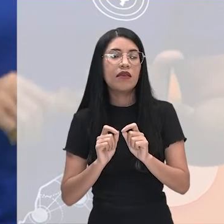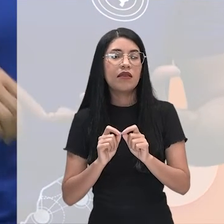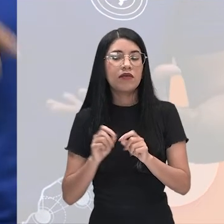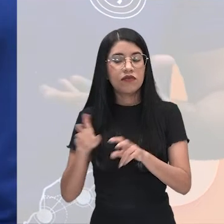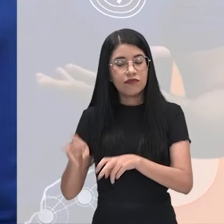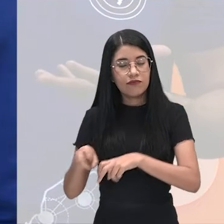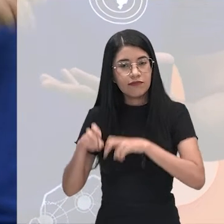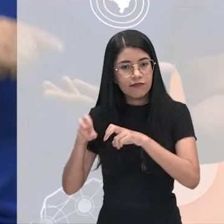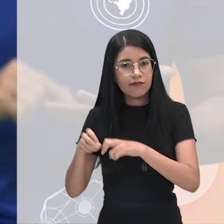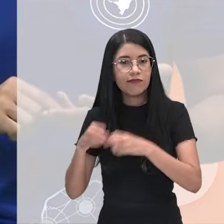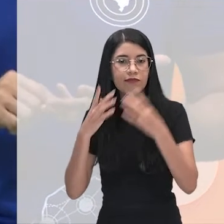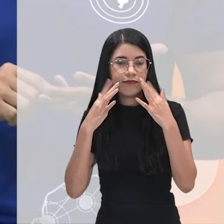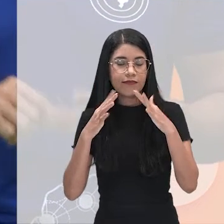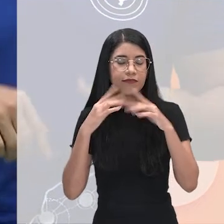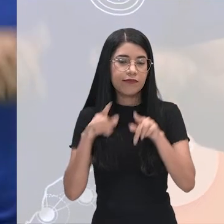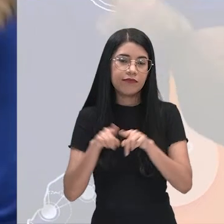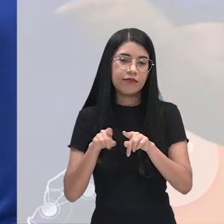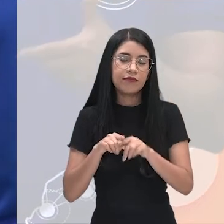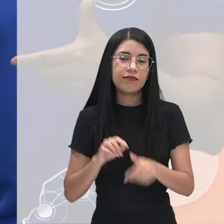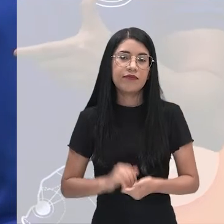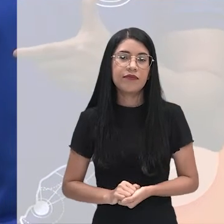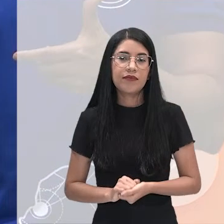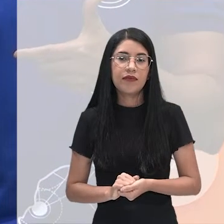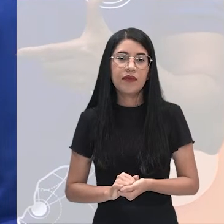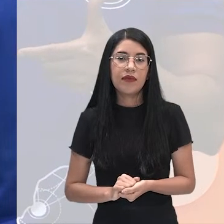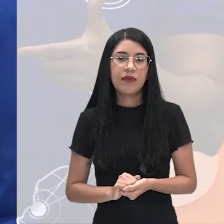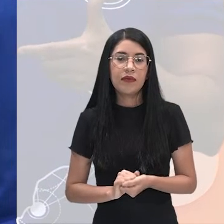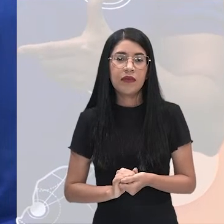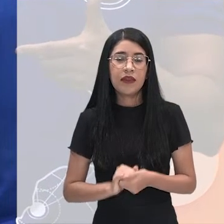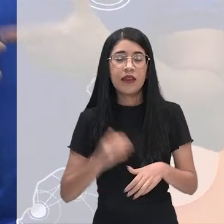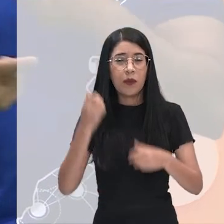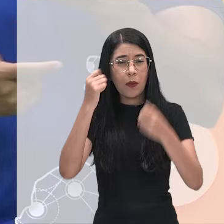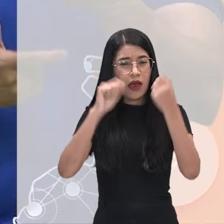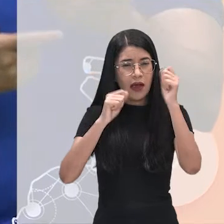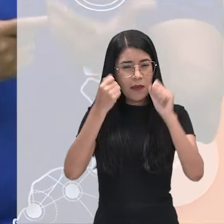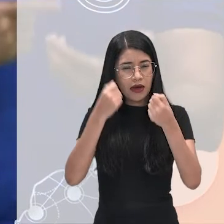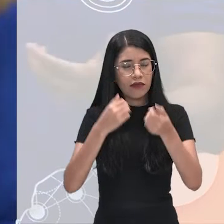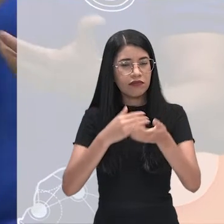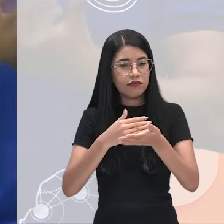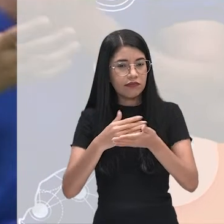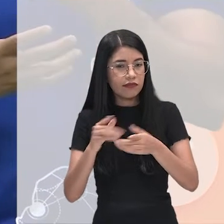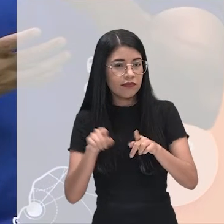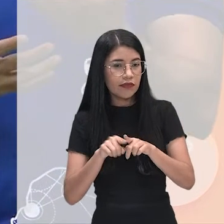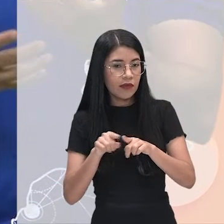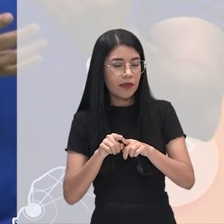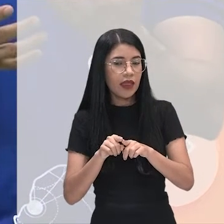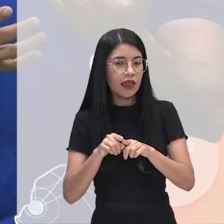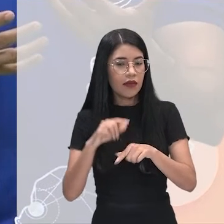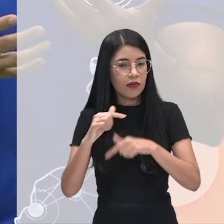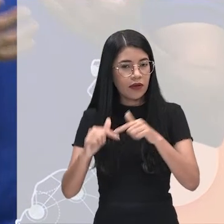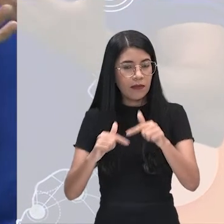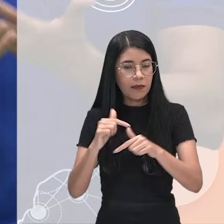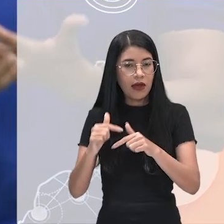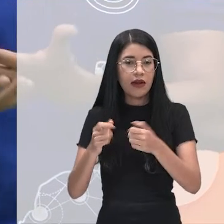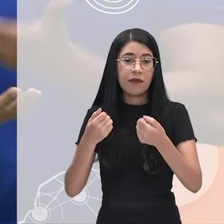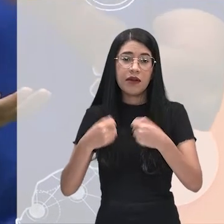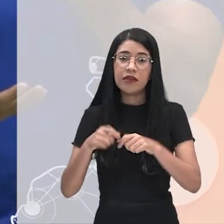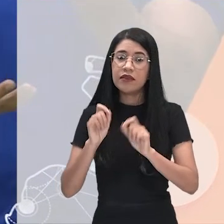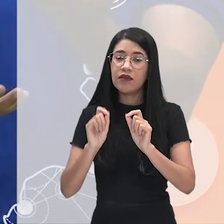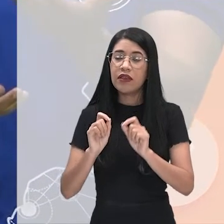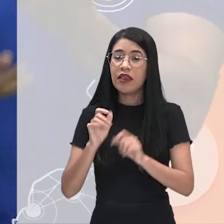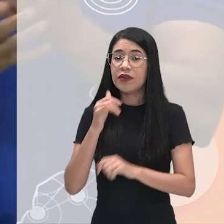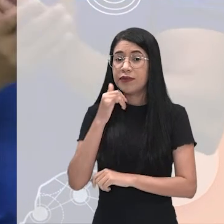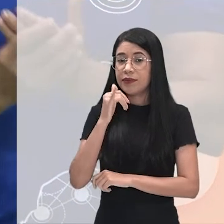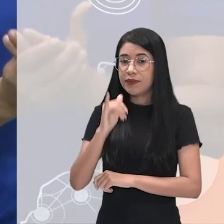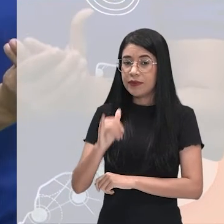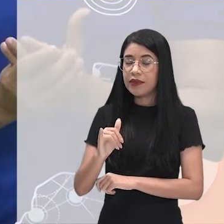poluição do ar, poluição hídrica, tá bom? Tanto pela utilização de fontes de energia não renováveis, como